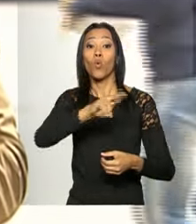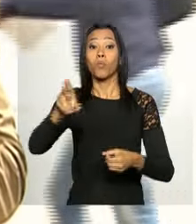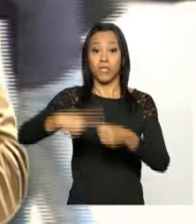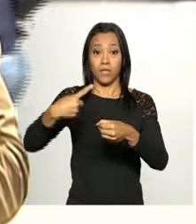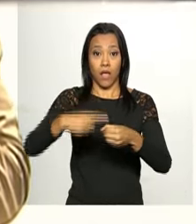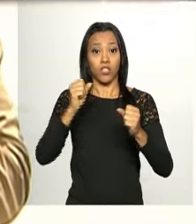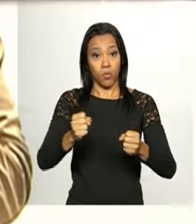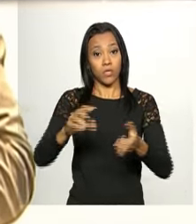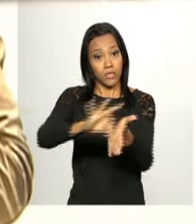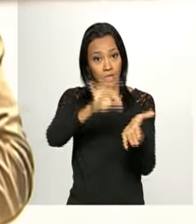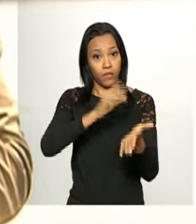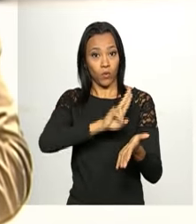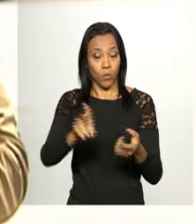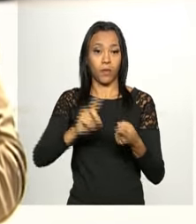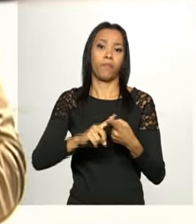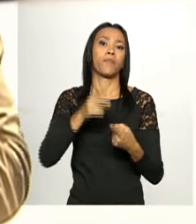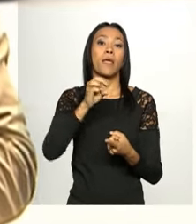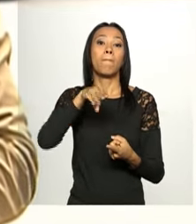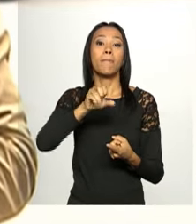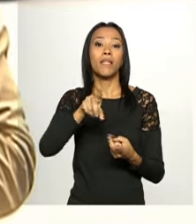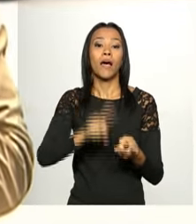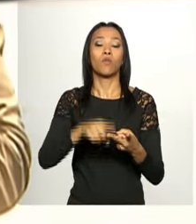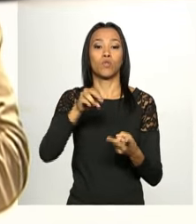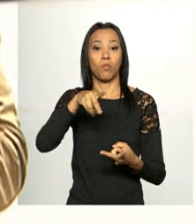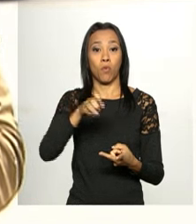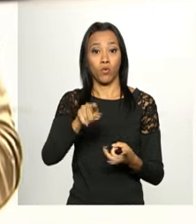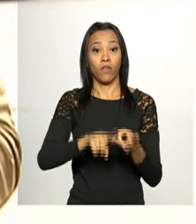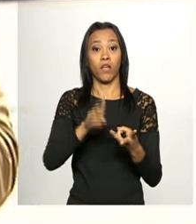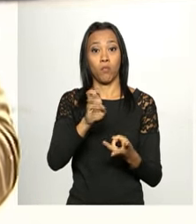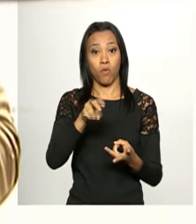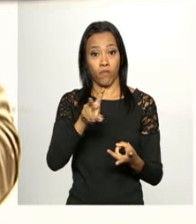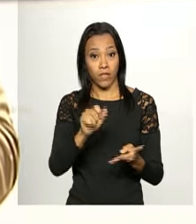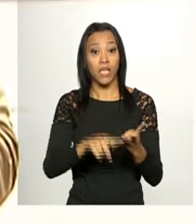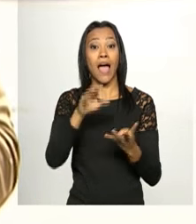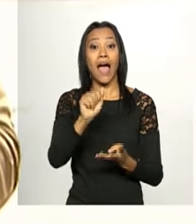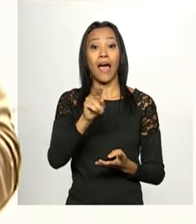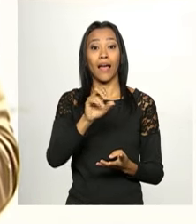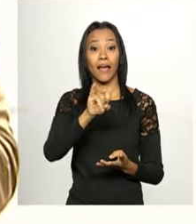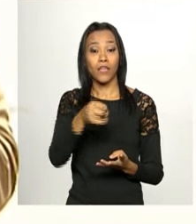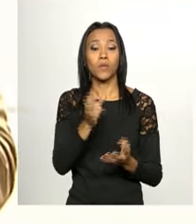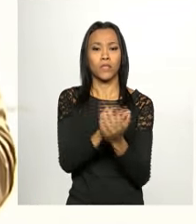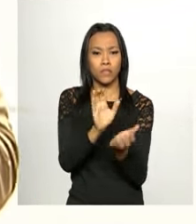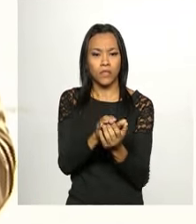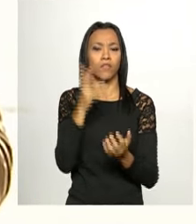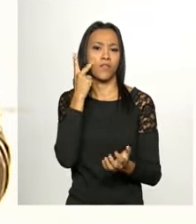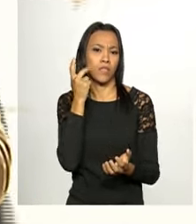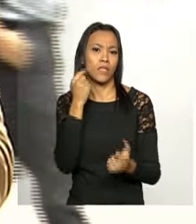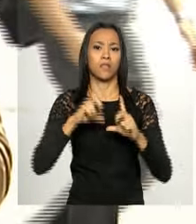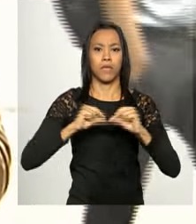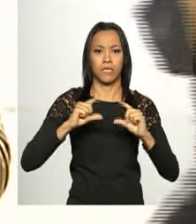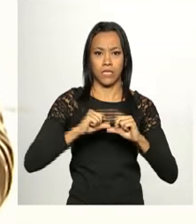voluntários podem se inscrever. são as cidades de Manaus, Porto Velho, Boa Vista, Aracaju, Recife, Fortaleza,